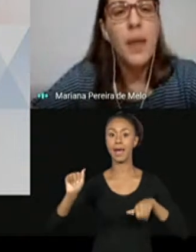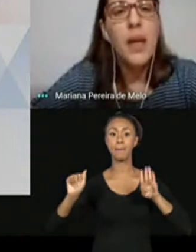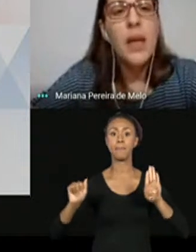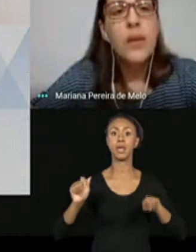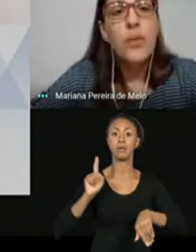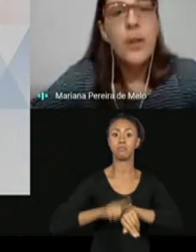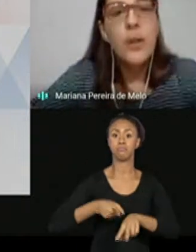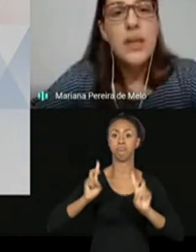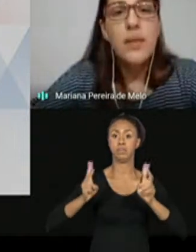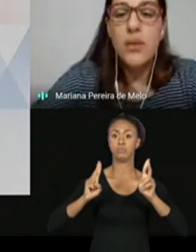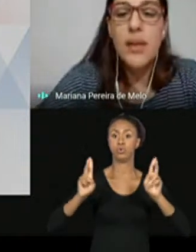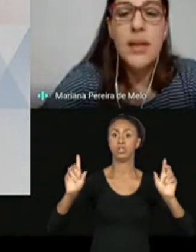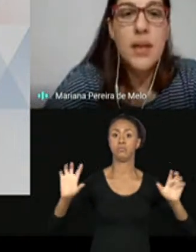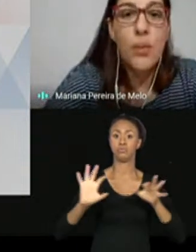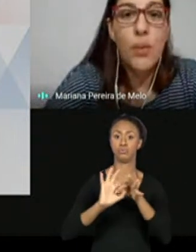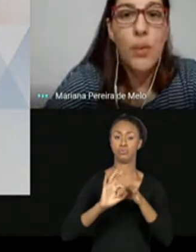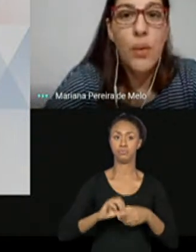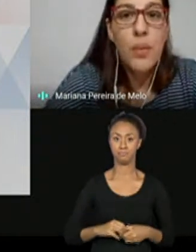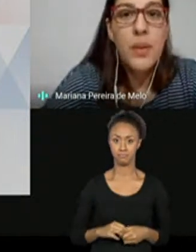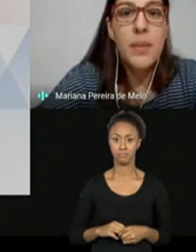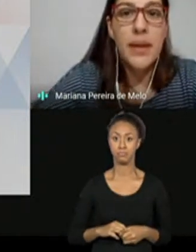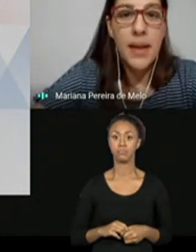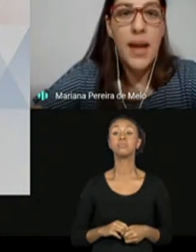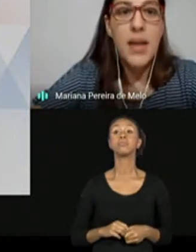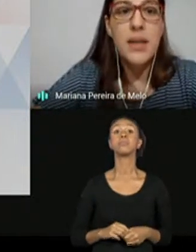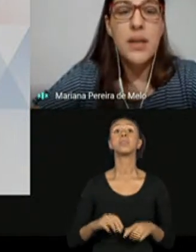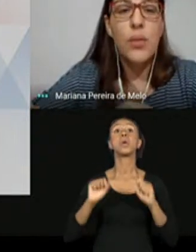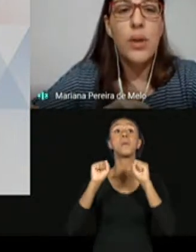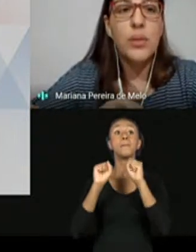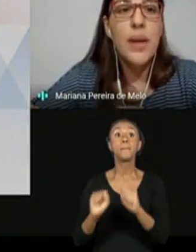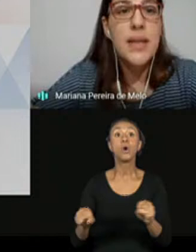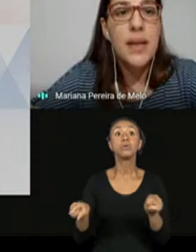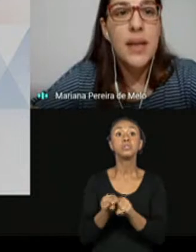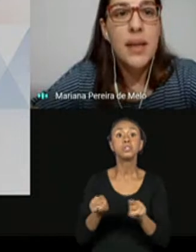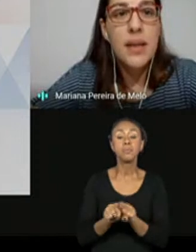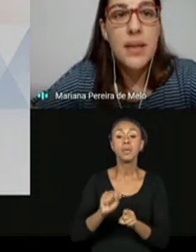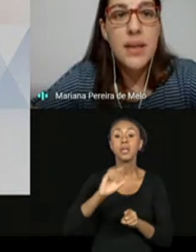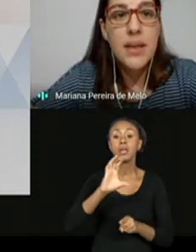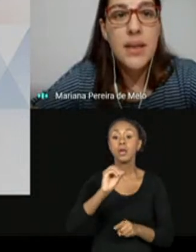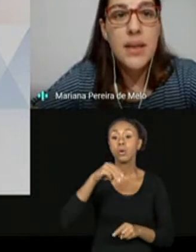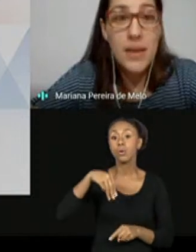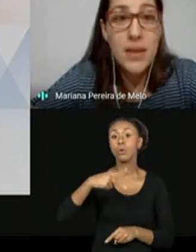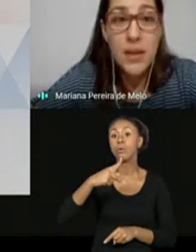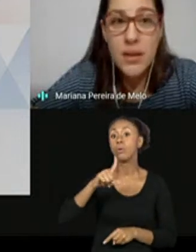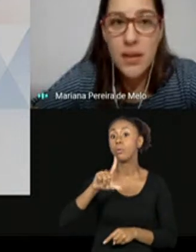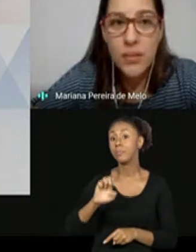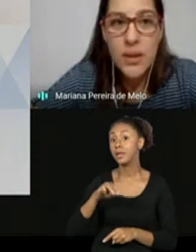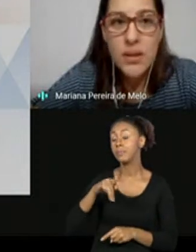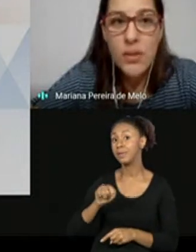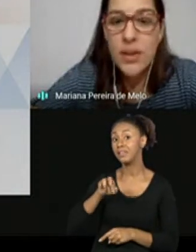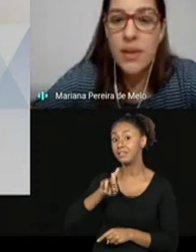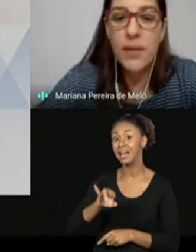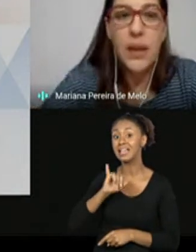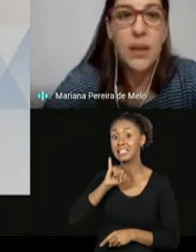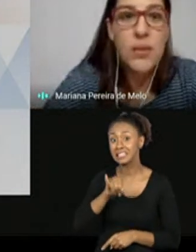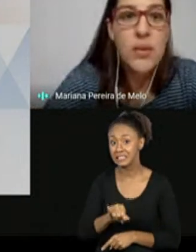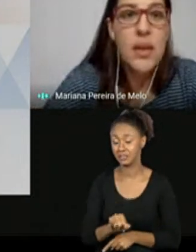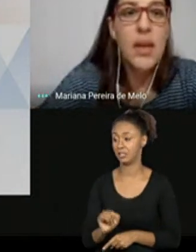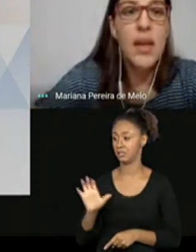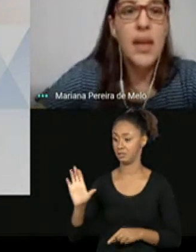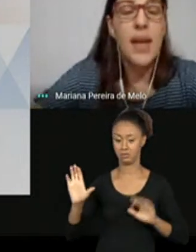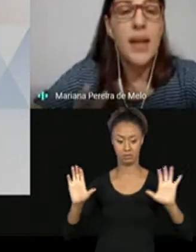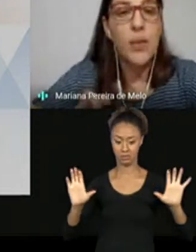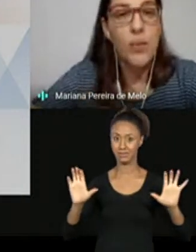tá? Dois eventos, eles são complementares quando a intersecção desses dois